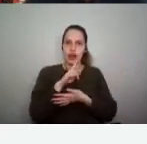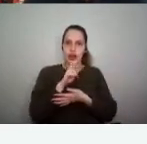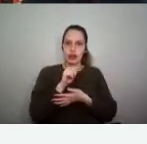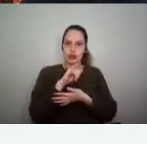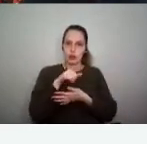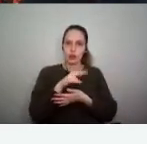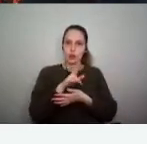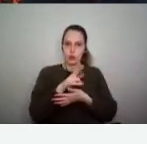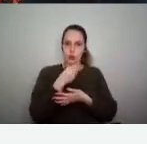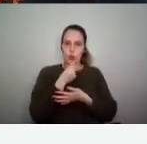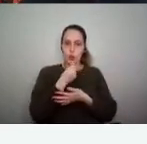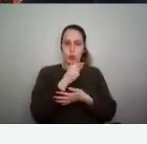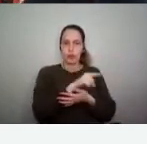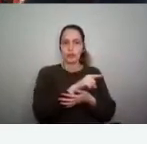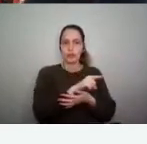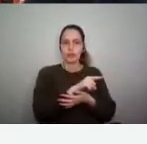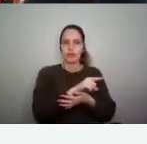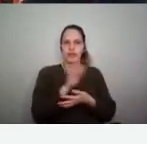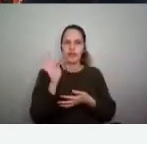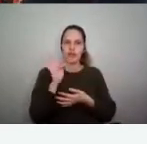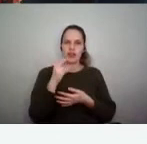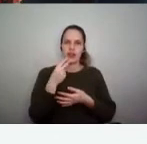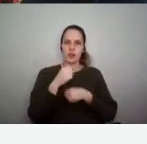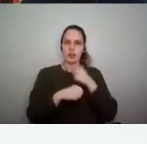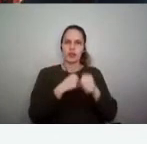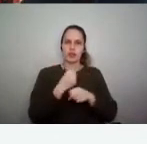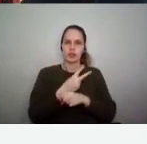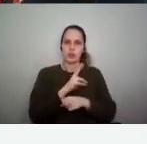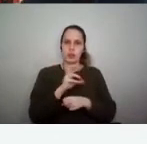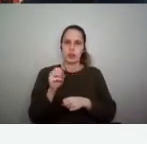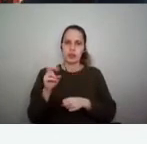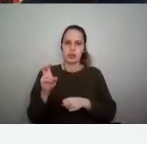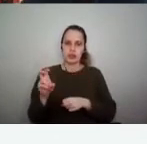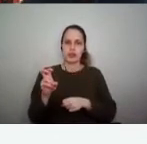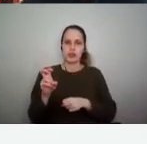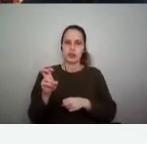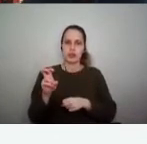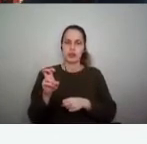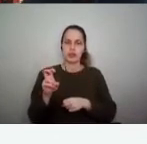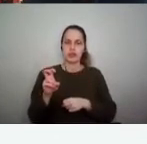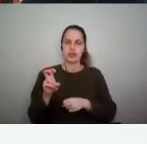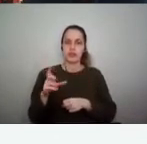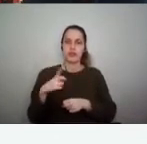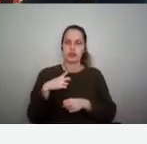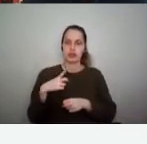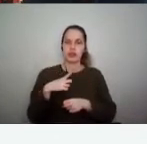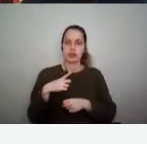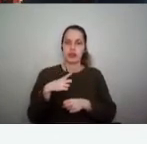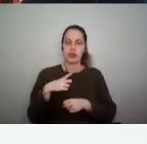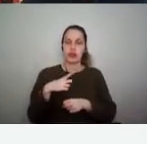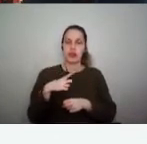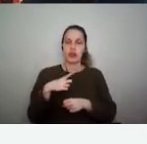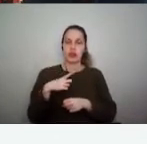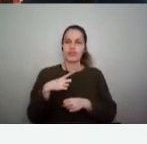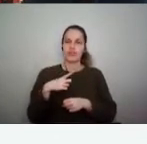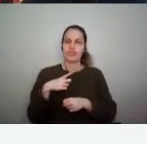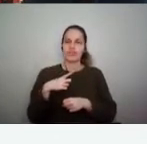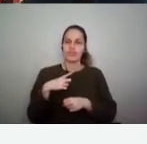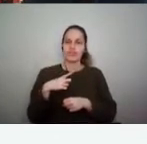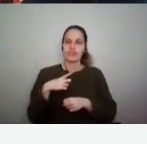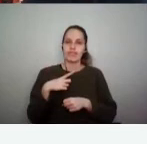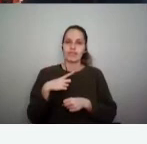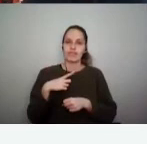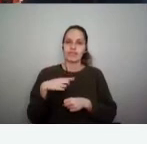em fevereiro de 2005. E bem naquele mês, o Tiaraju tinha reunido os